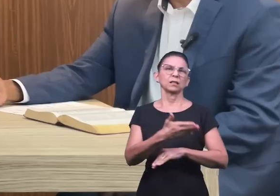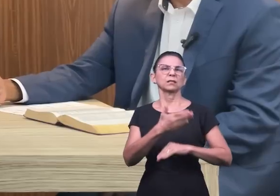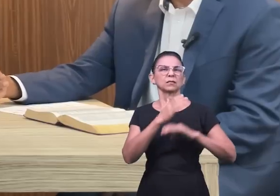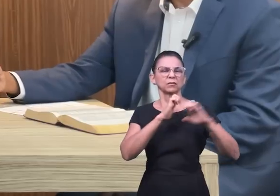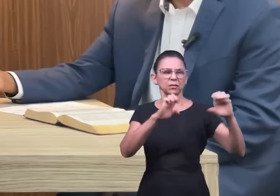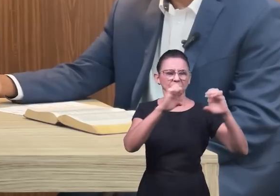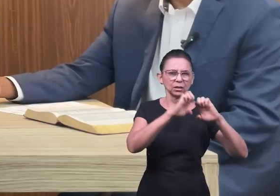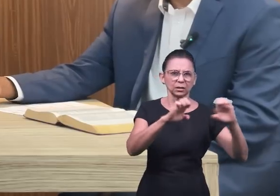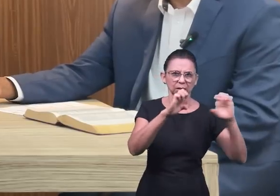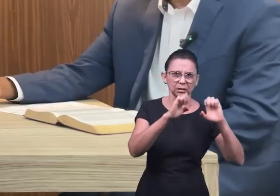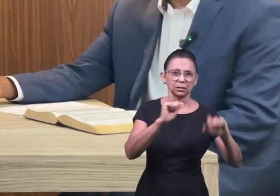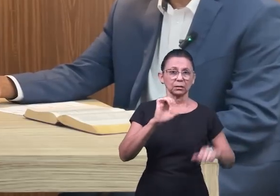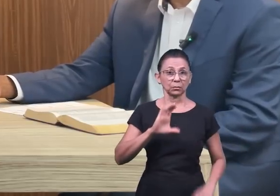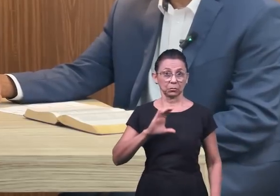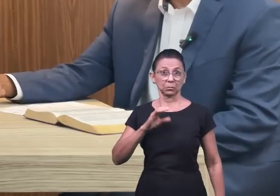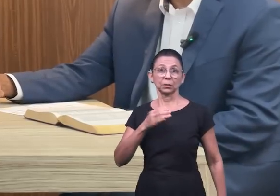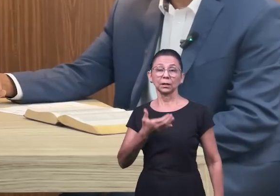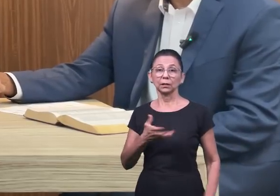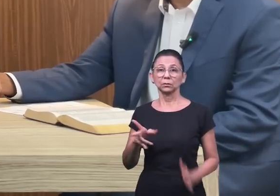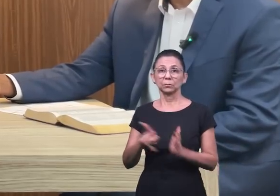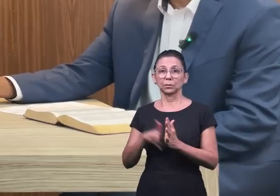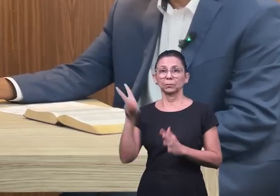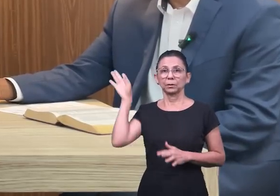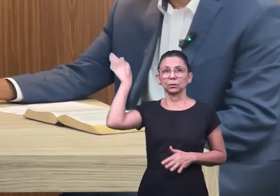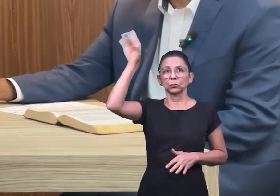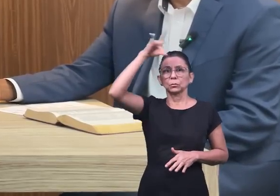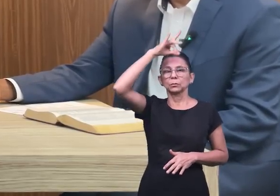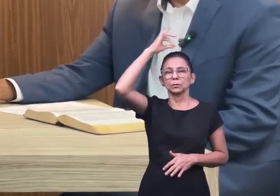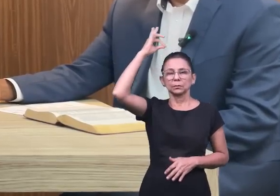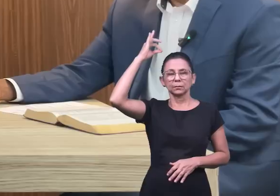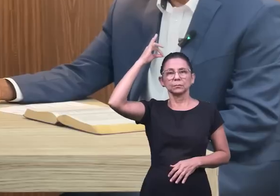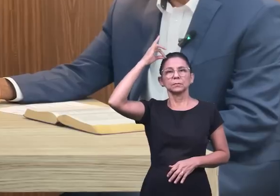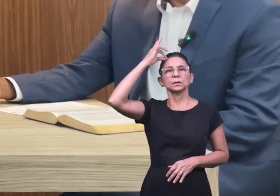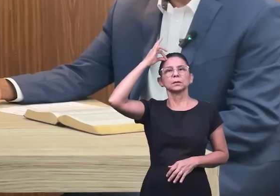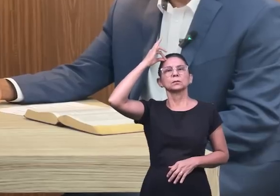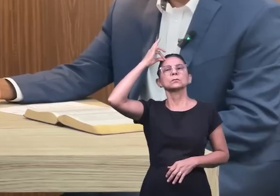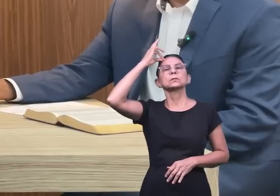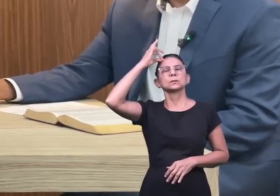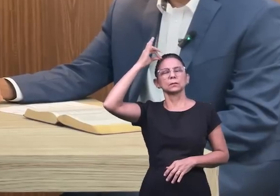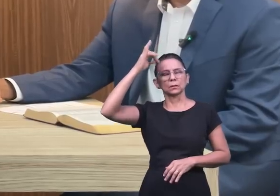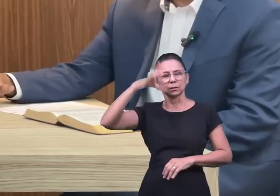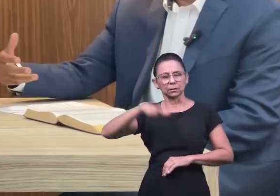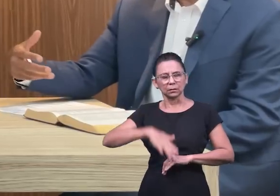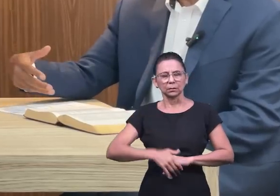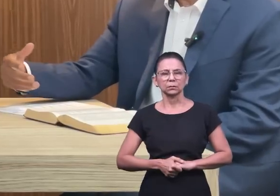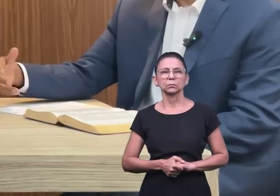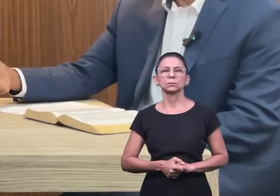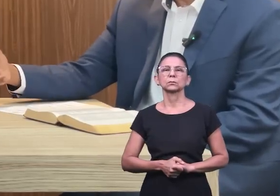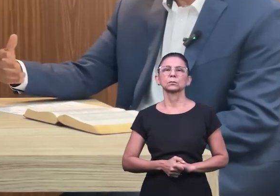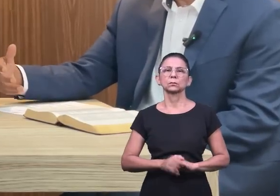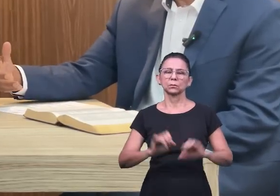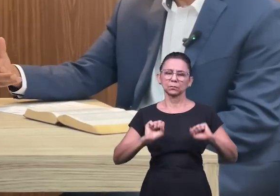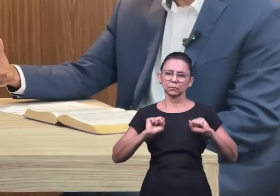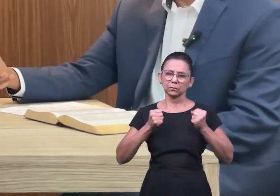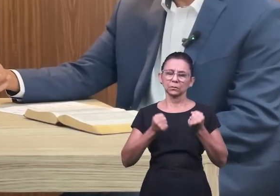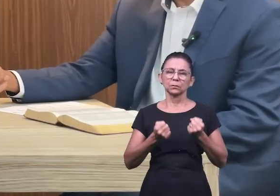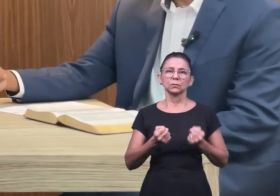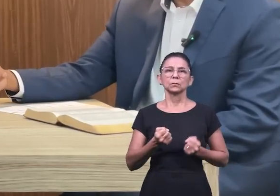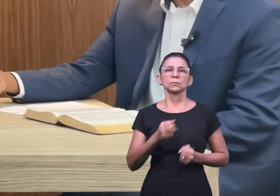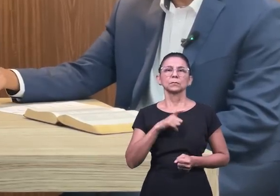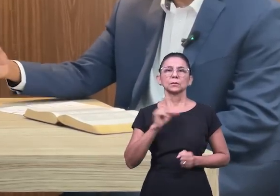Fronteira, né, fazer esse tipo de trabalho, entrar em certas comunidades, eles têm uma valentia que não é a valentia da carne, não é a valentia do